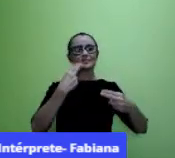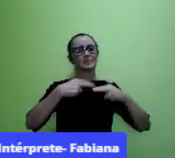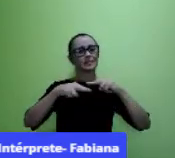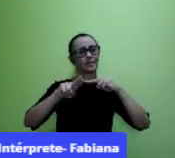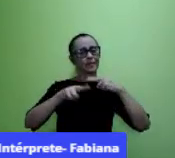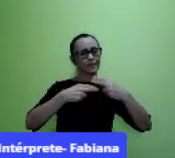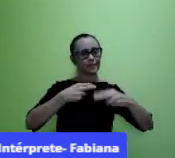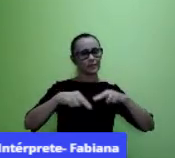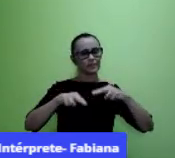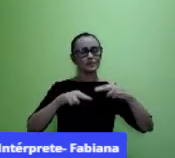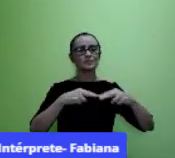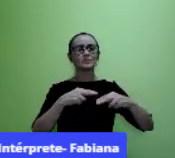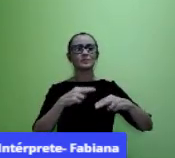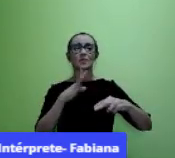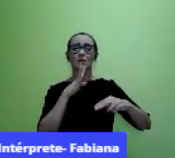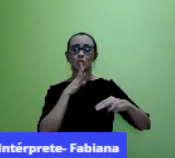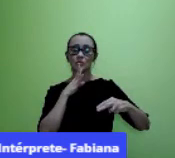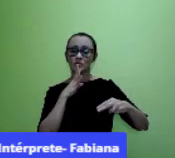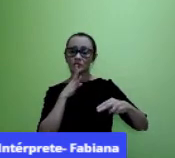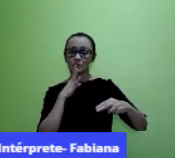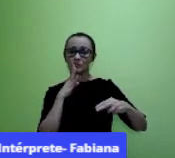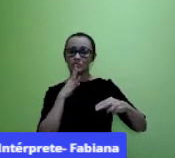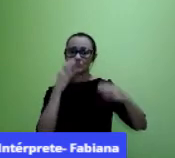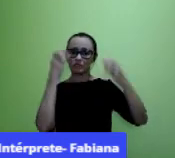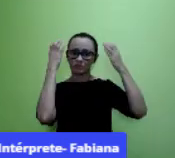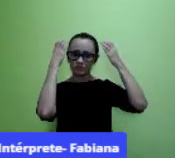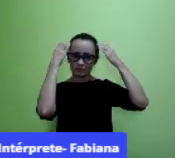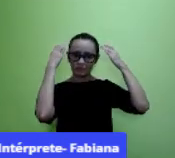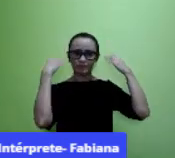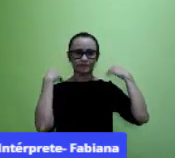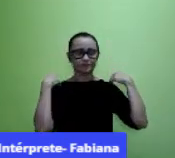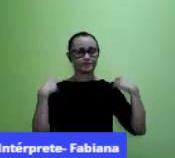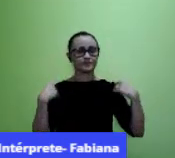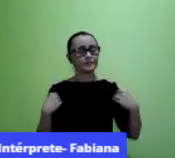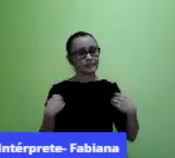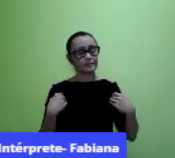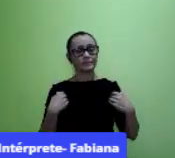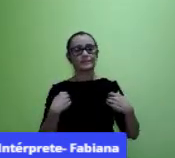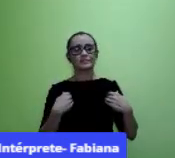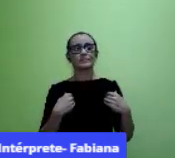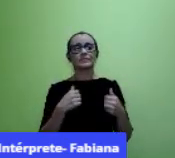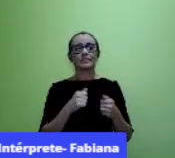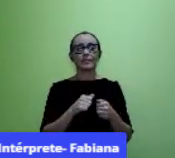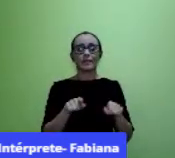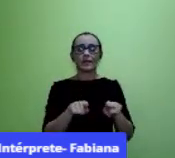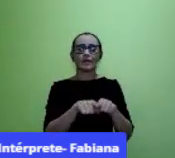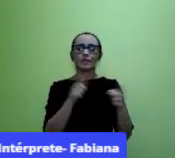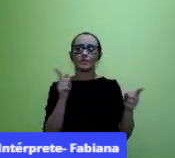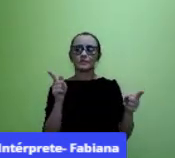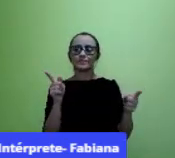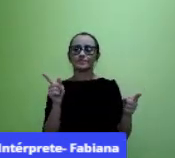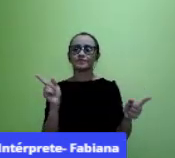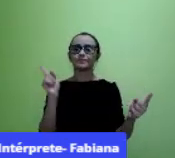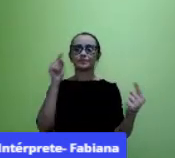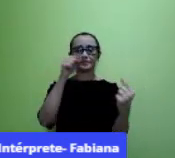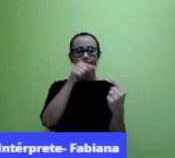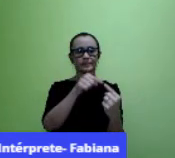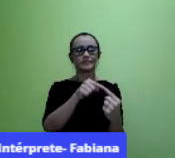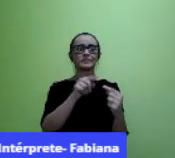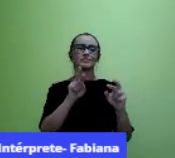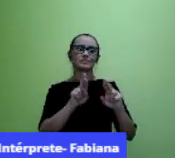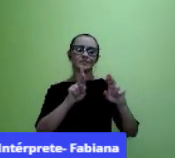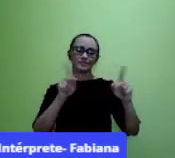o reconhecimento, que são capacidades motoras diferenciadas ali, mas o objetivo é diferente. Então, o